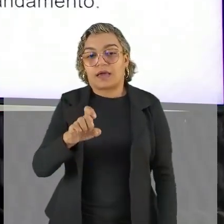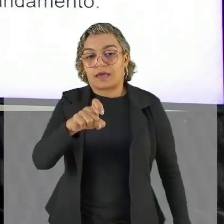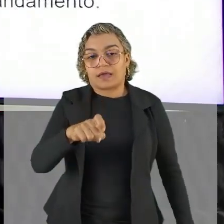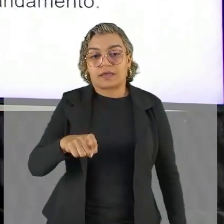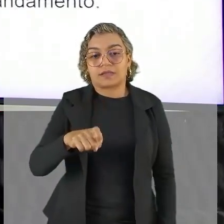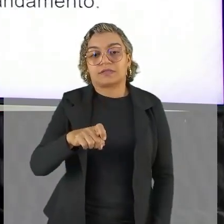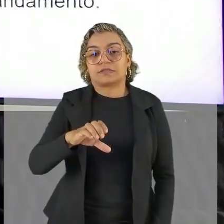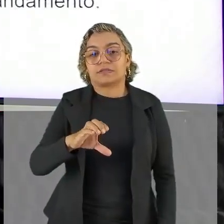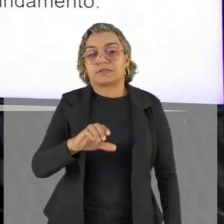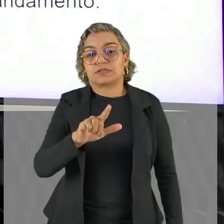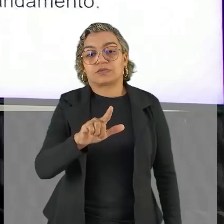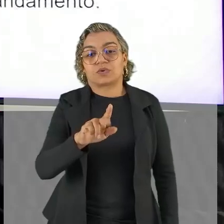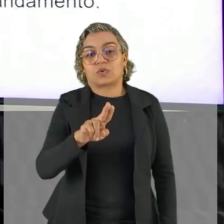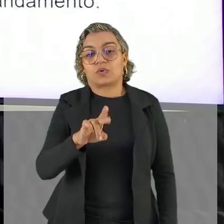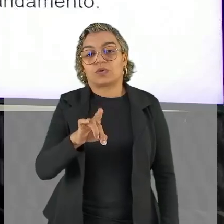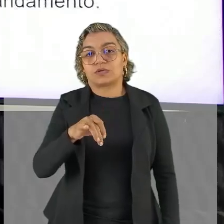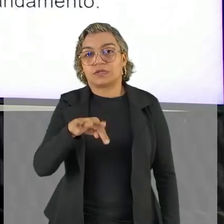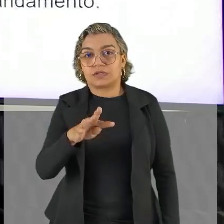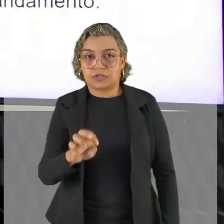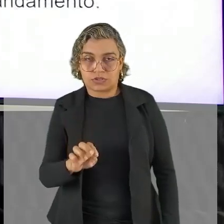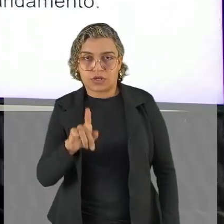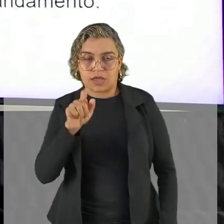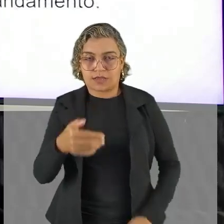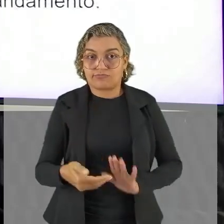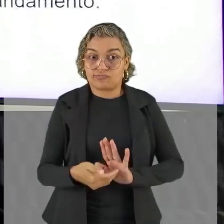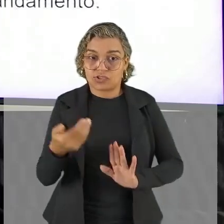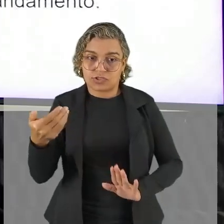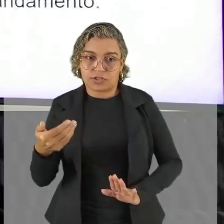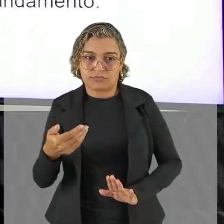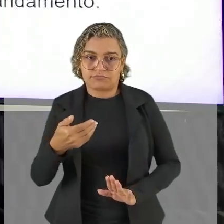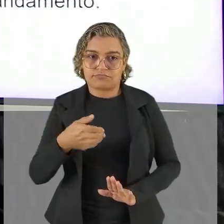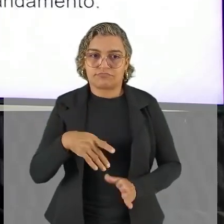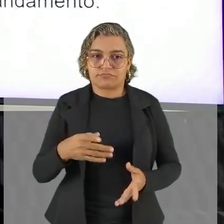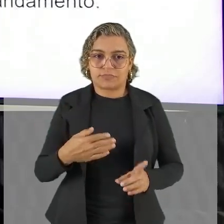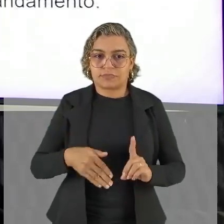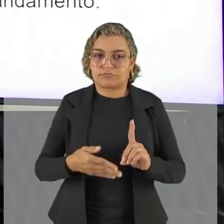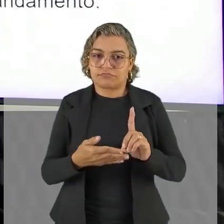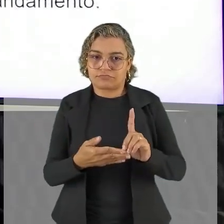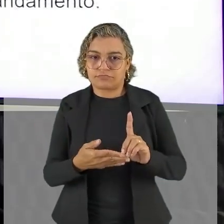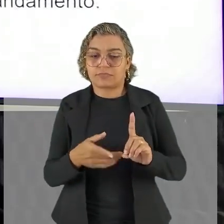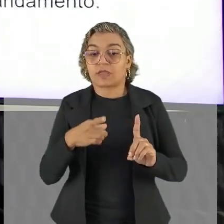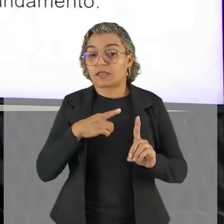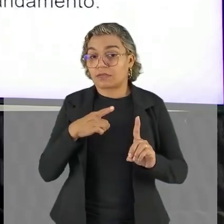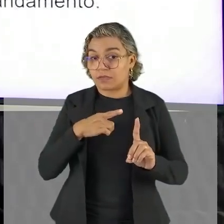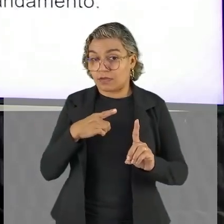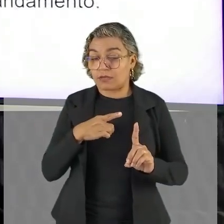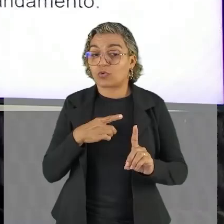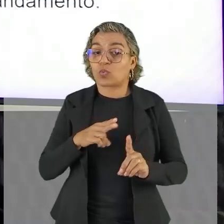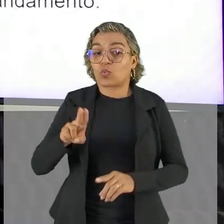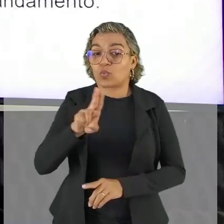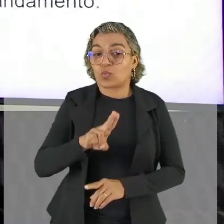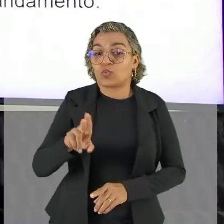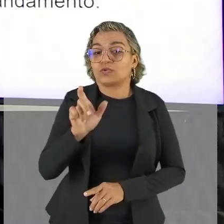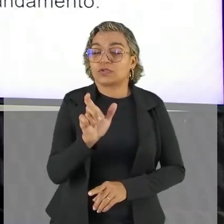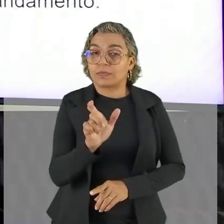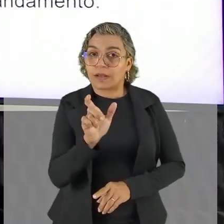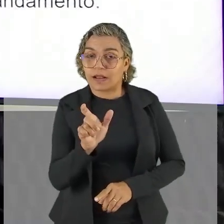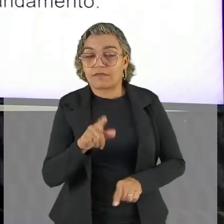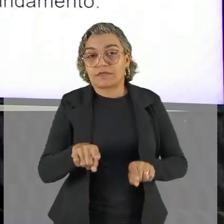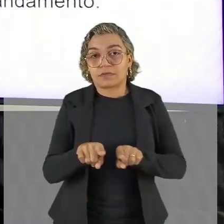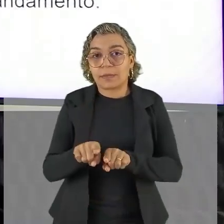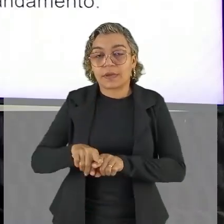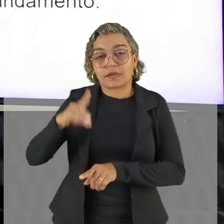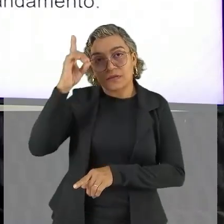os textos, eu tenho ambivalência no emprego de palavras e ideias, mas em